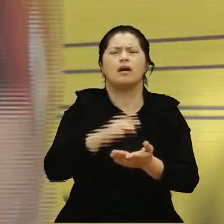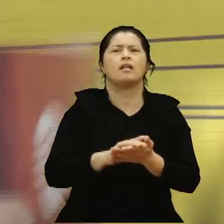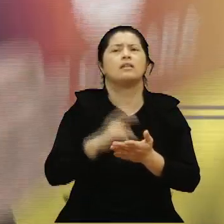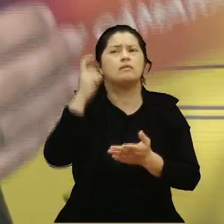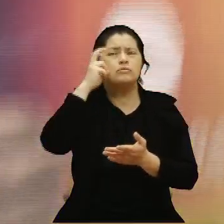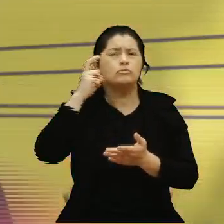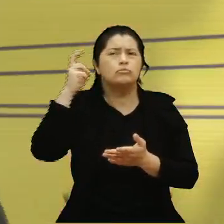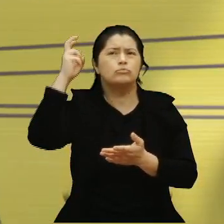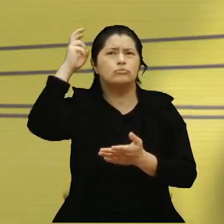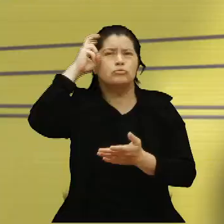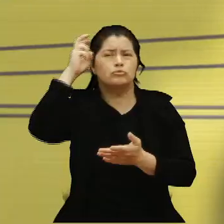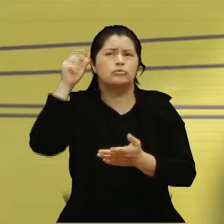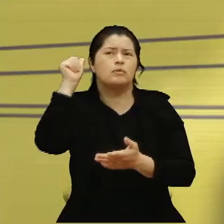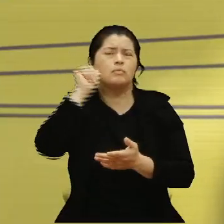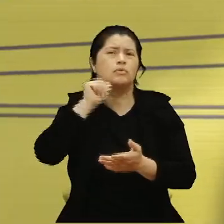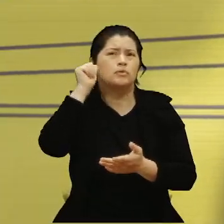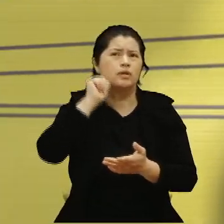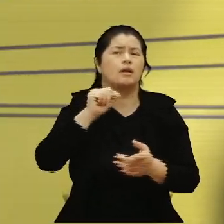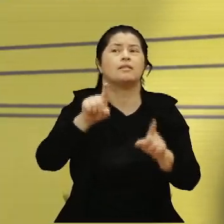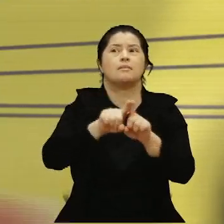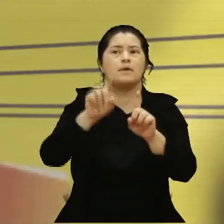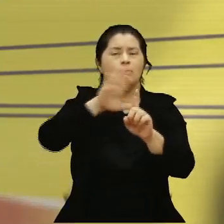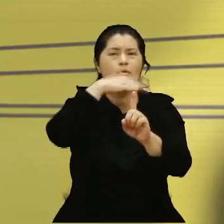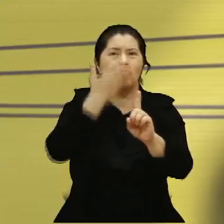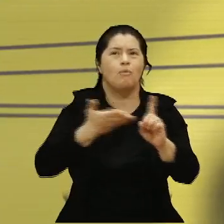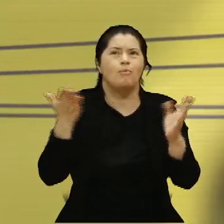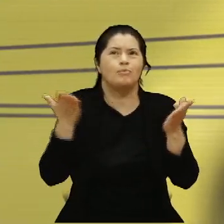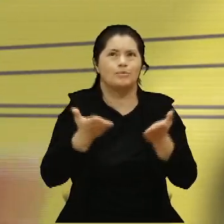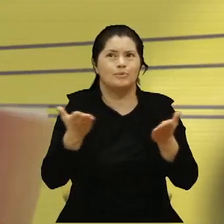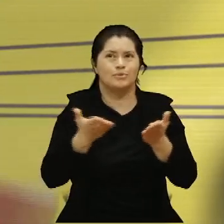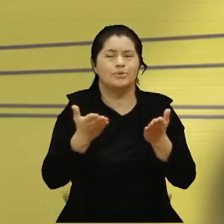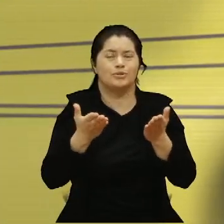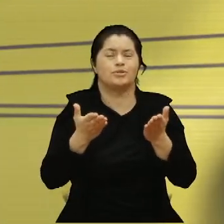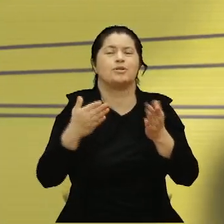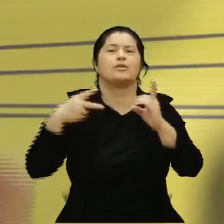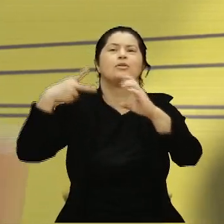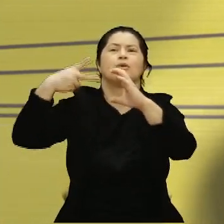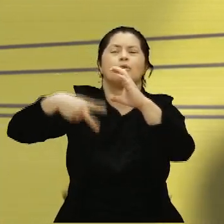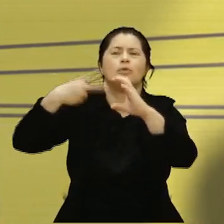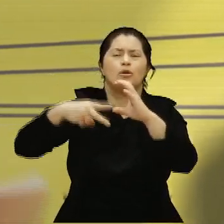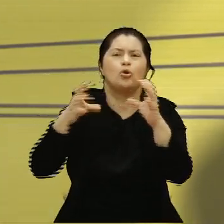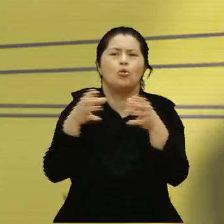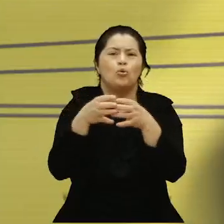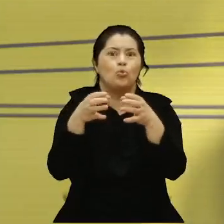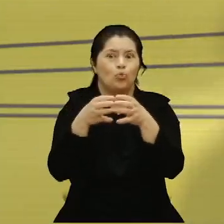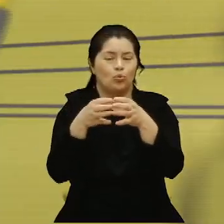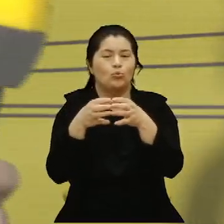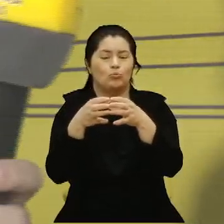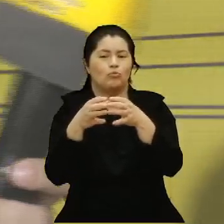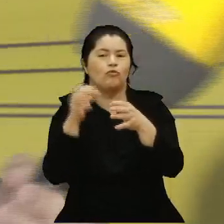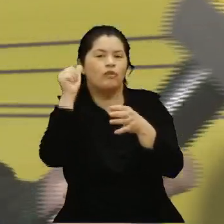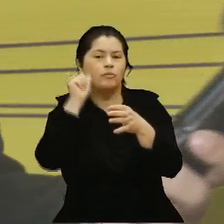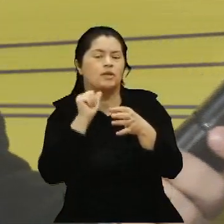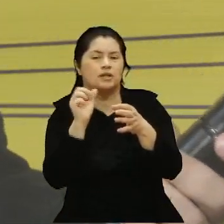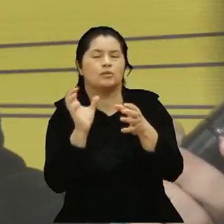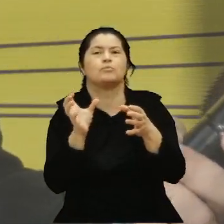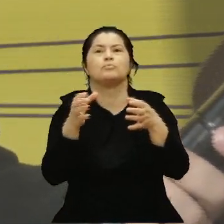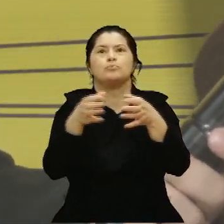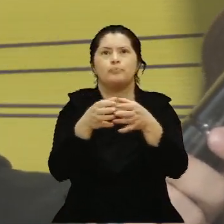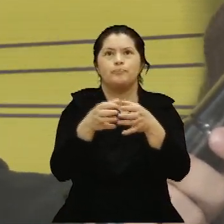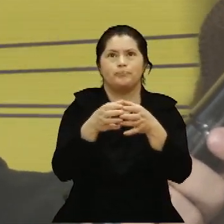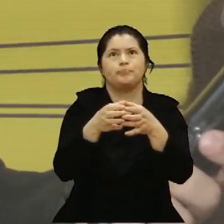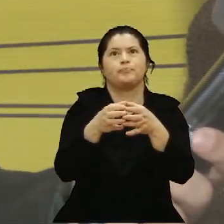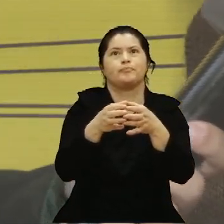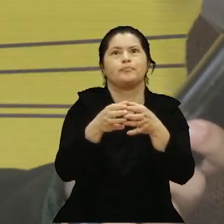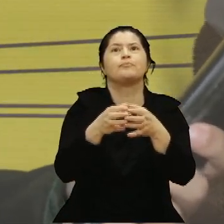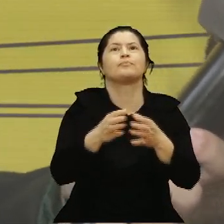das mulheres. Inclusive, tivemos uma homenagem hoje aqui na Câmara de Vereadores do Grupo Feminino, 30 anos do Vocal Sem Batuta, né, vereadora? Sim, e aí